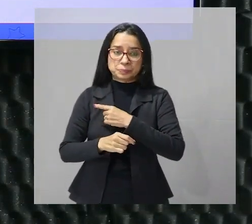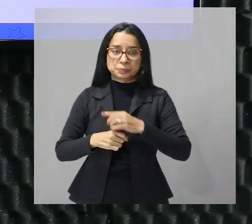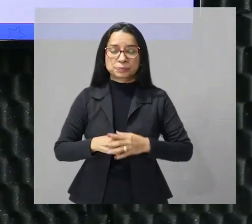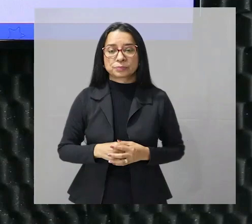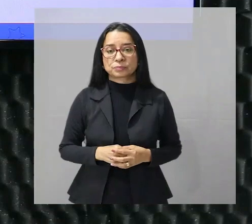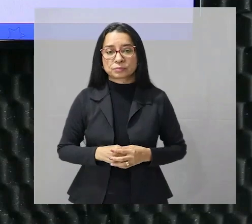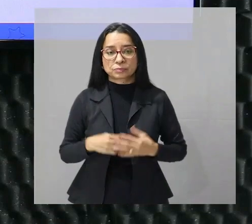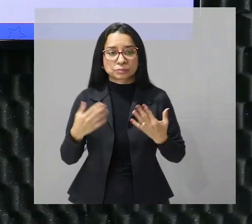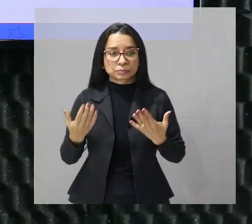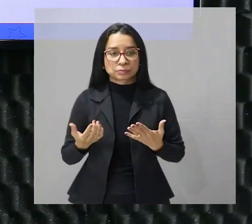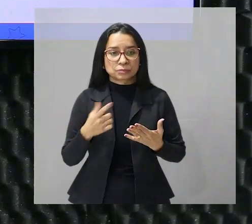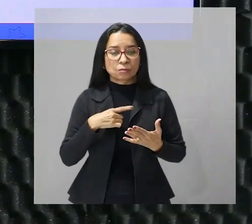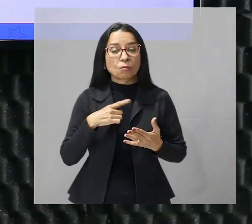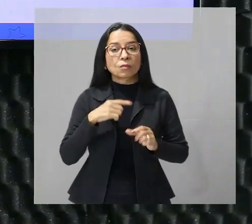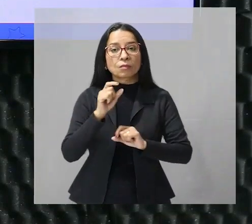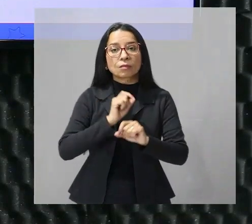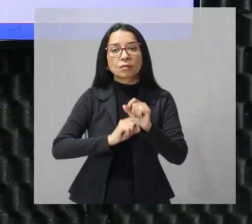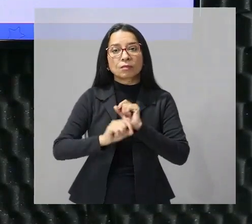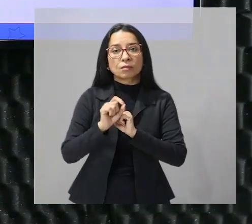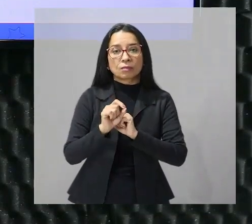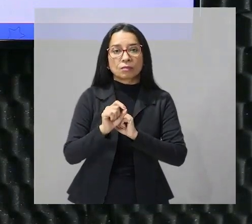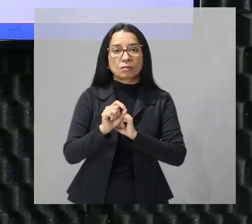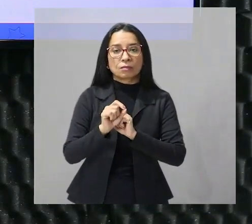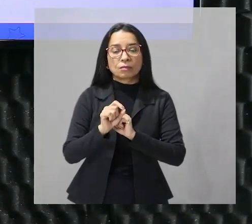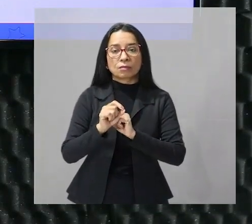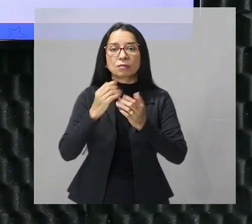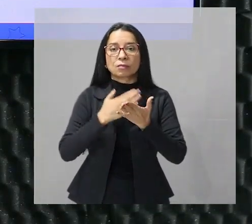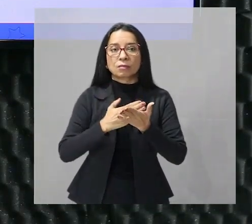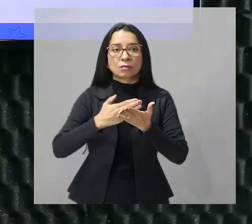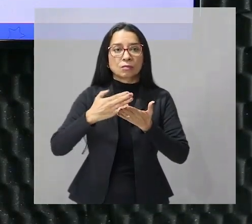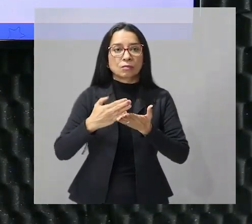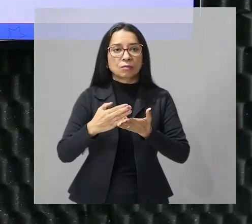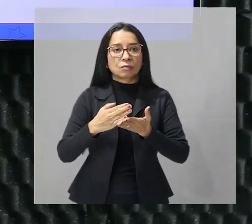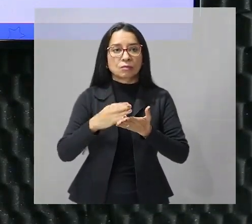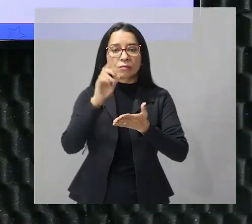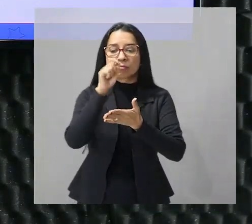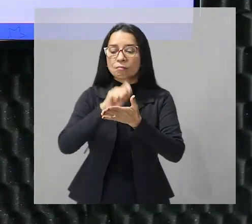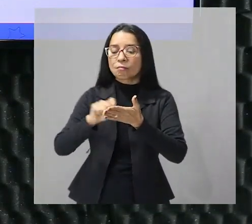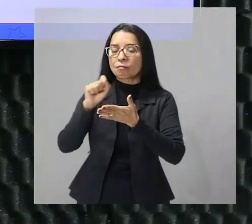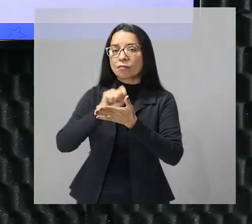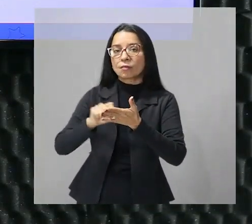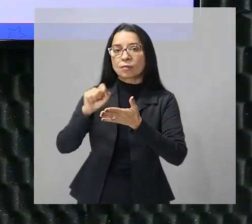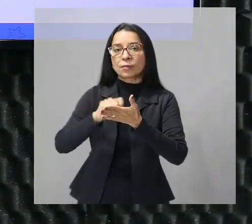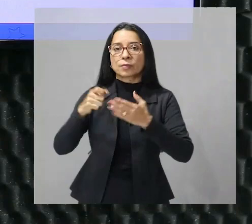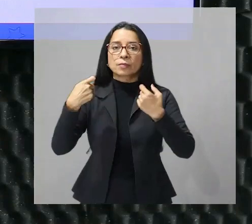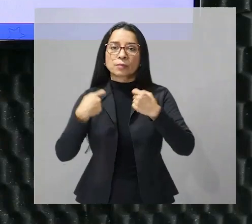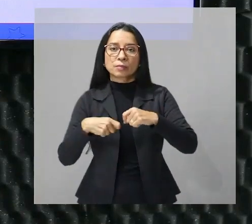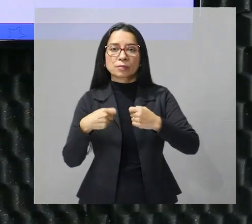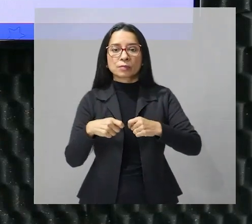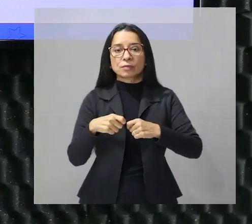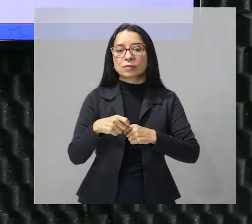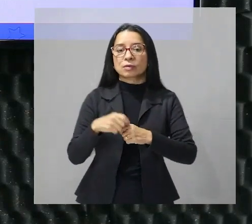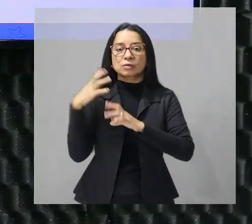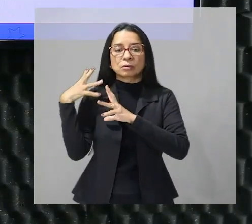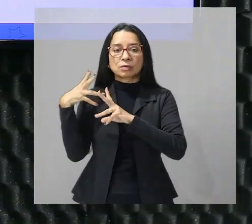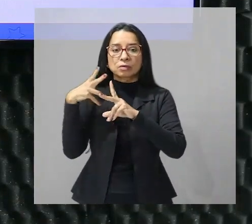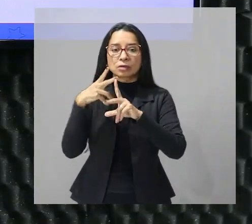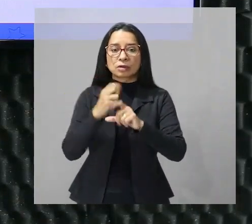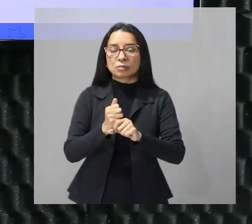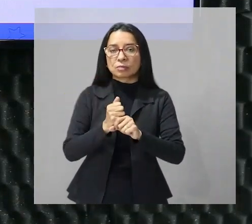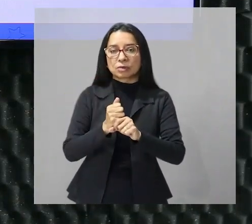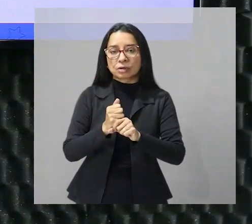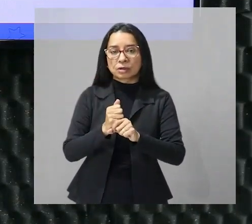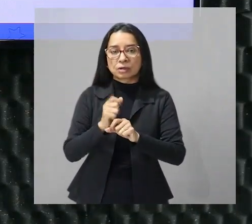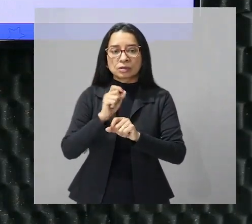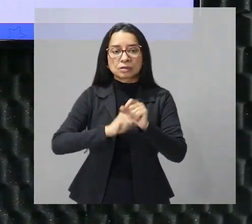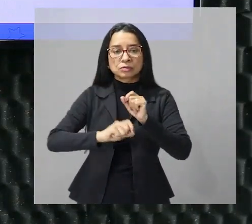Então, para que a gente já comece escrevendo, nós precisamos apenas resgatar a